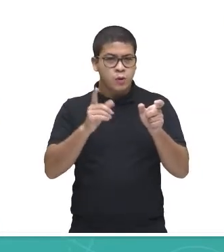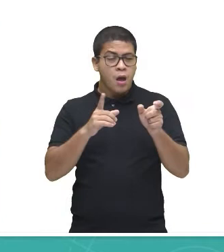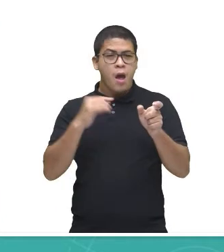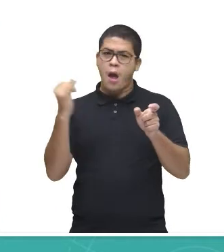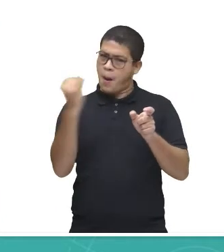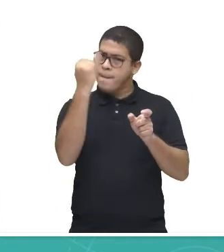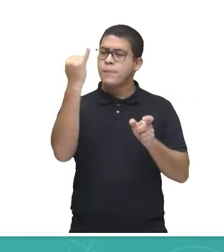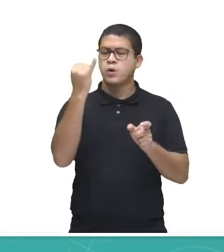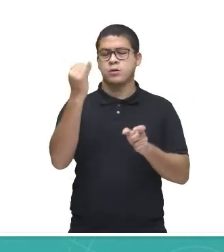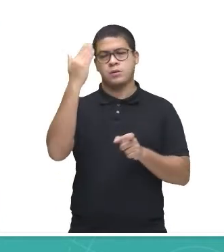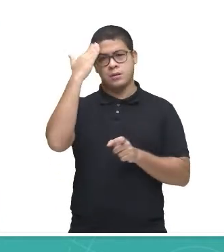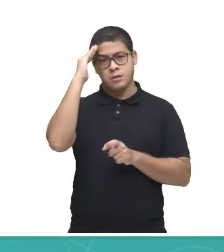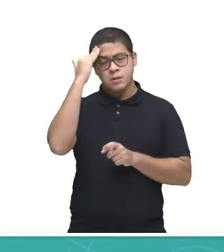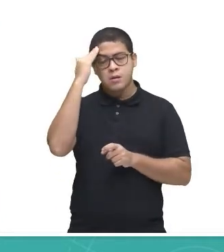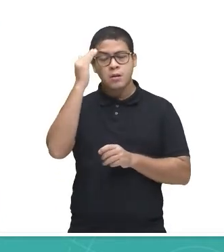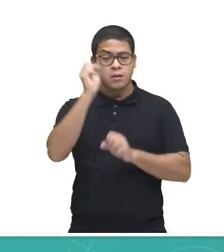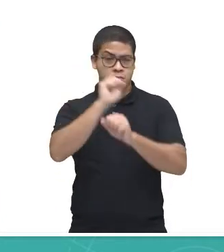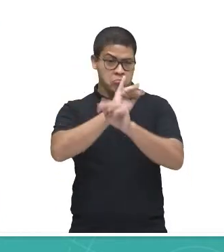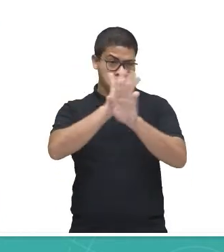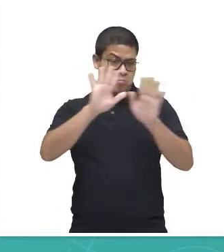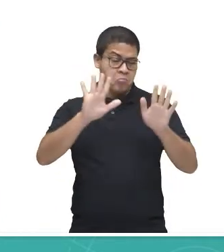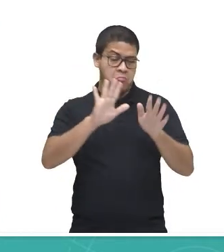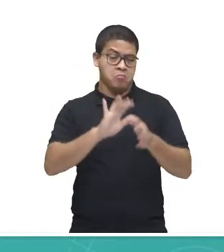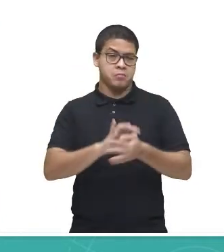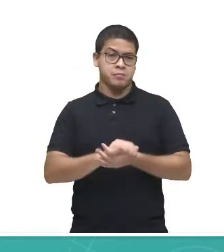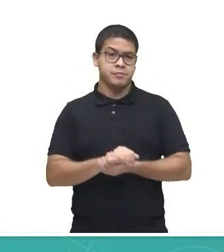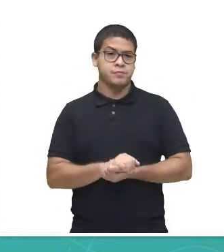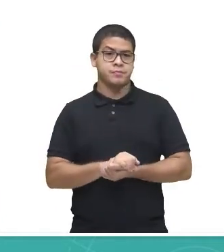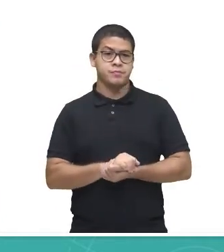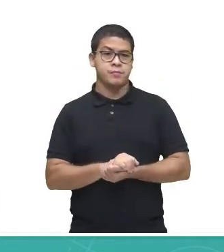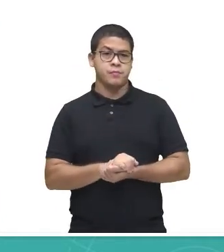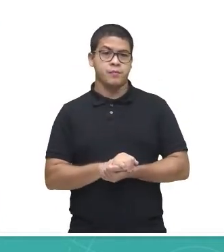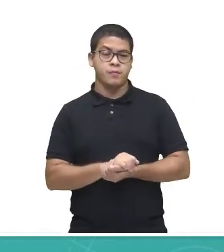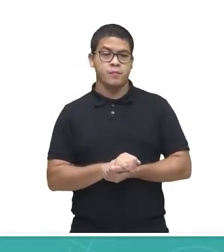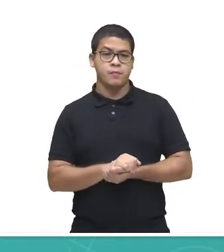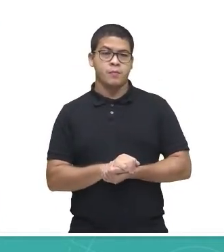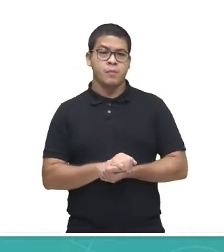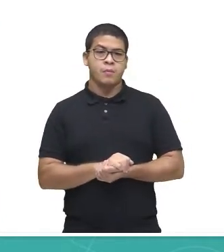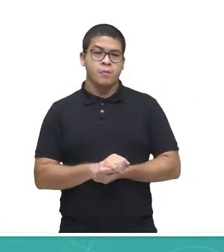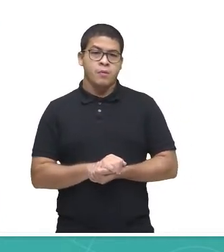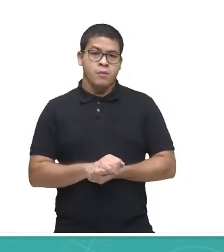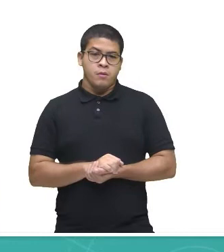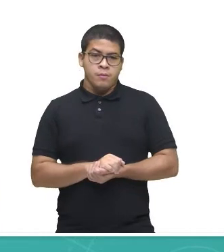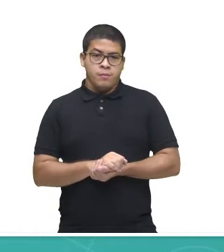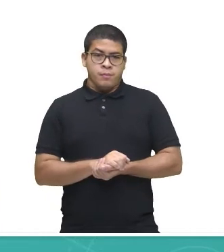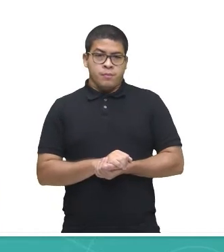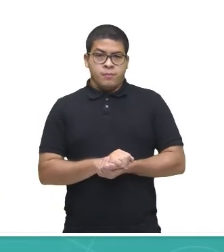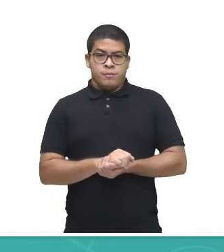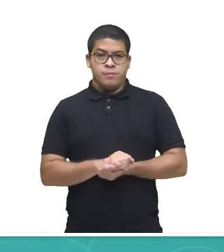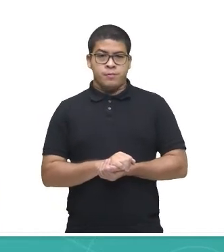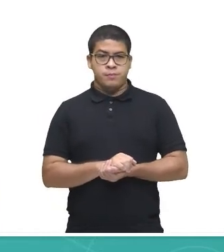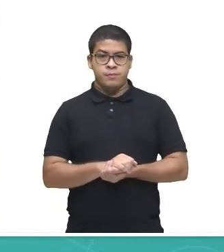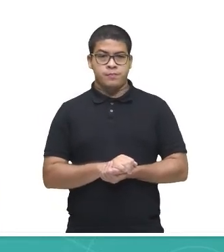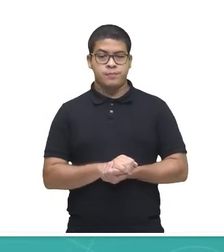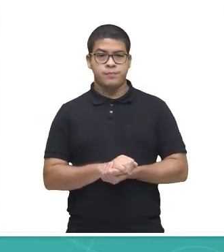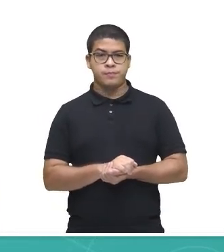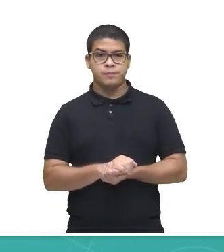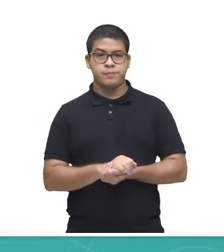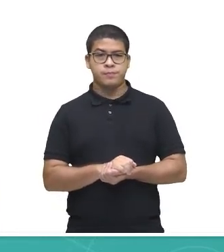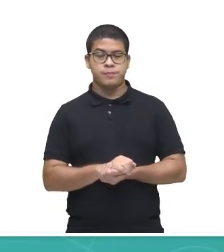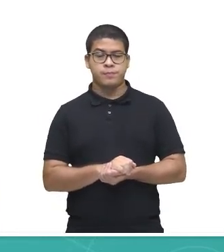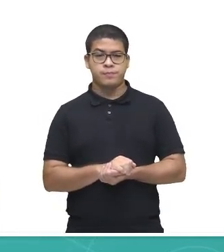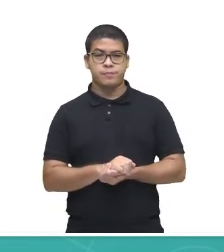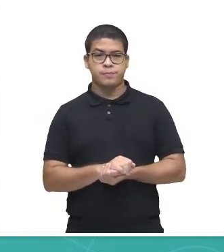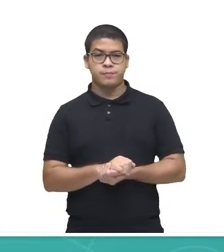Próxima classificação, nós temos aqui os ângulos alternos externos, tá? De novo, se um ângulo é